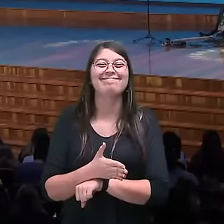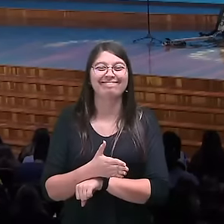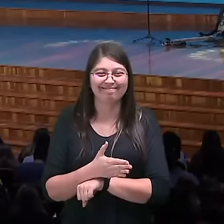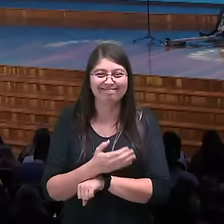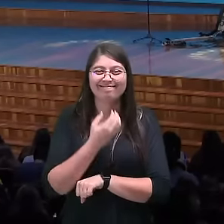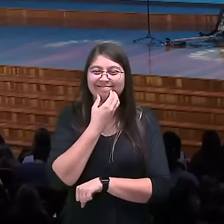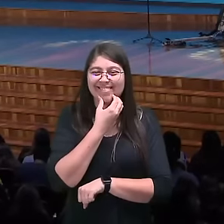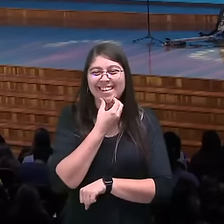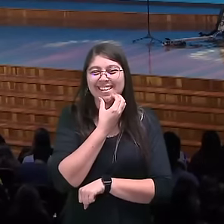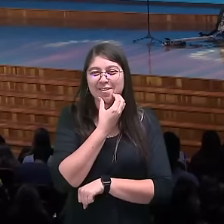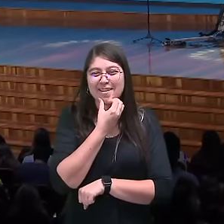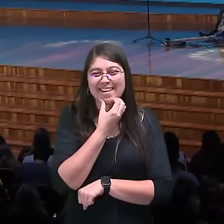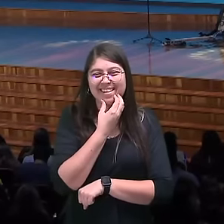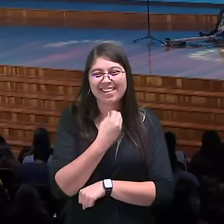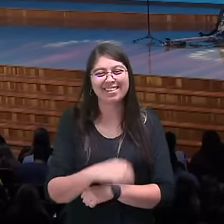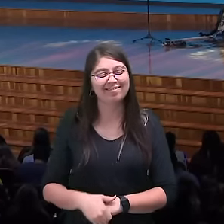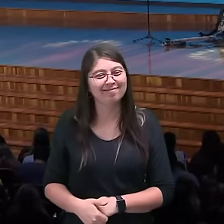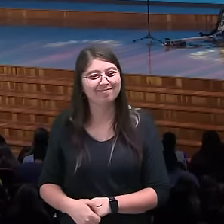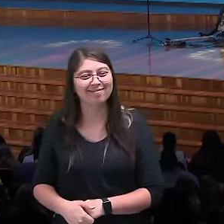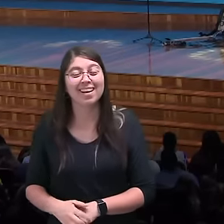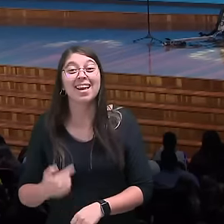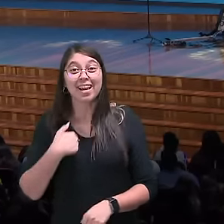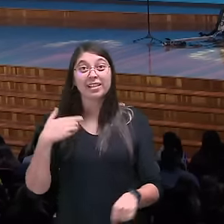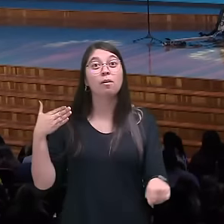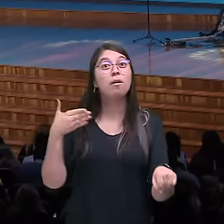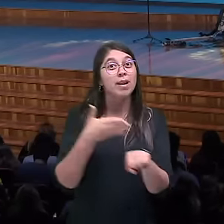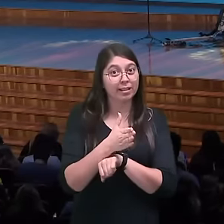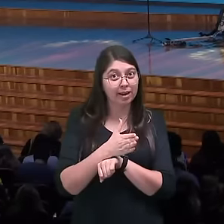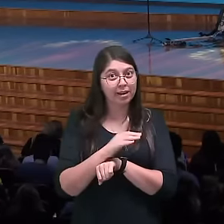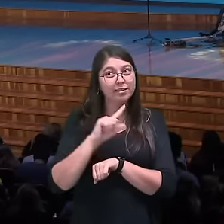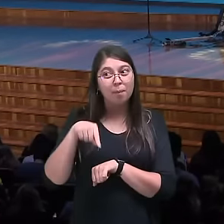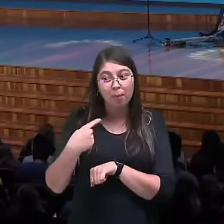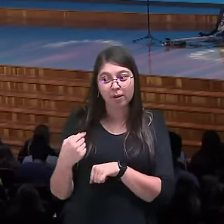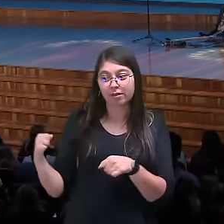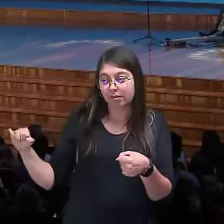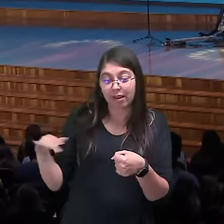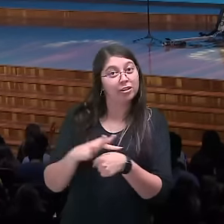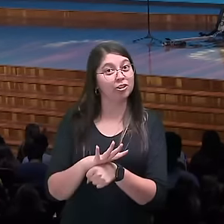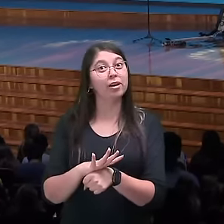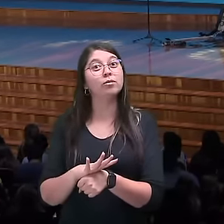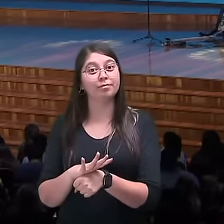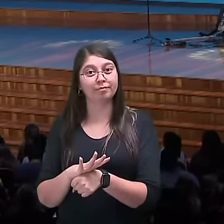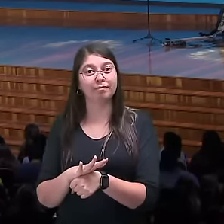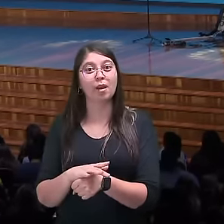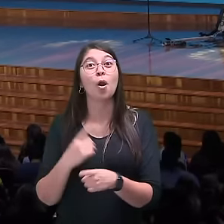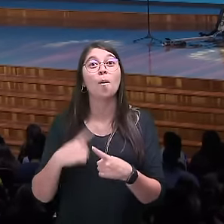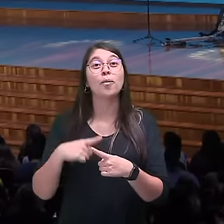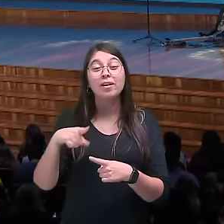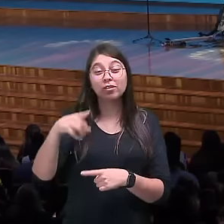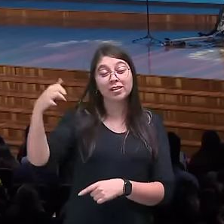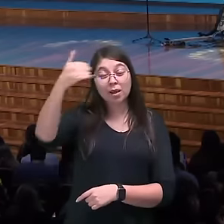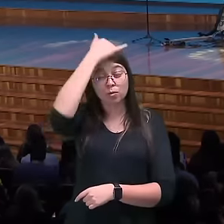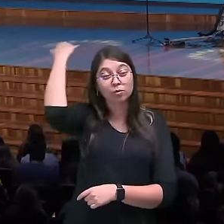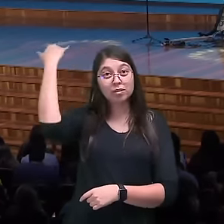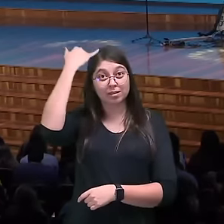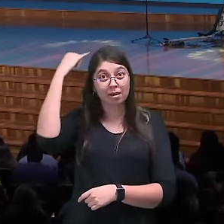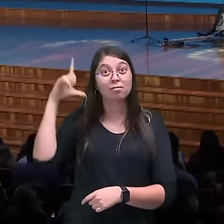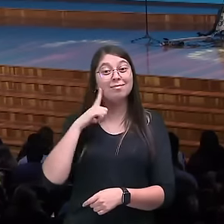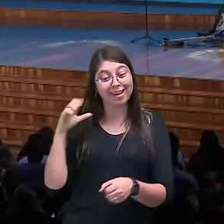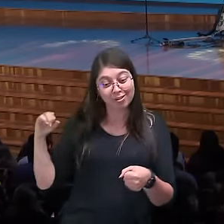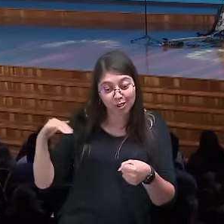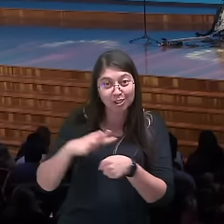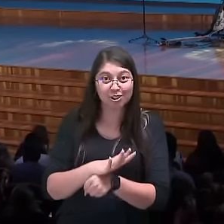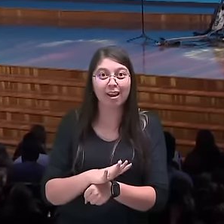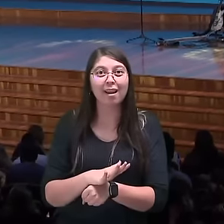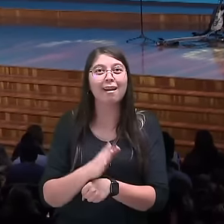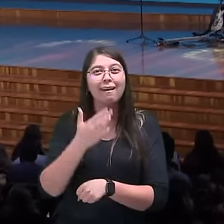Oh, já por el amor de Deus, profetiza para duas pessoas. Você tem a unção de encher. Você tem a unção de encher. Por favor, pega